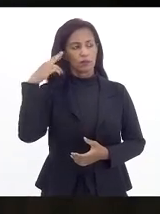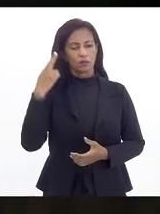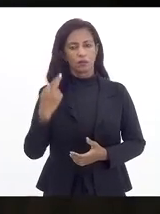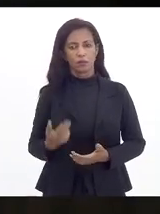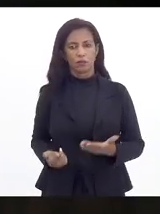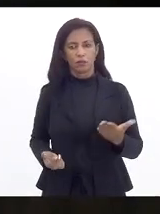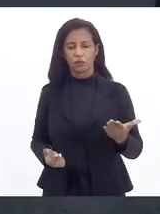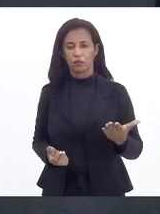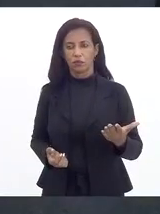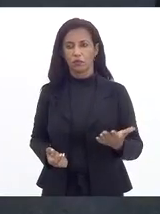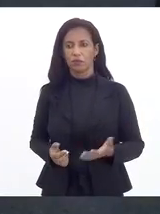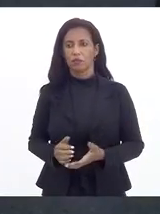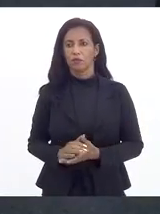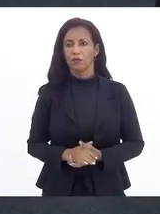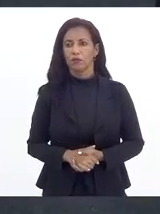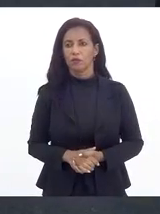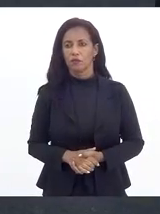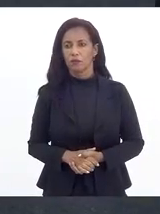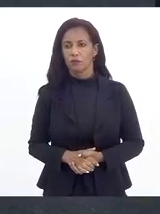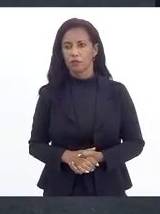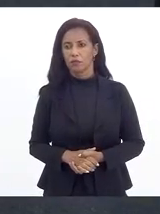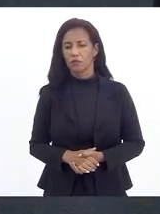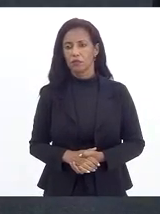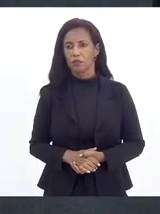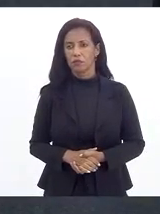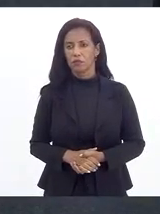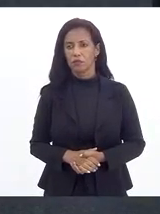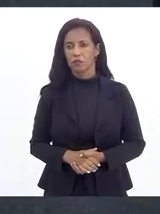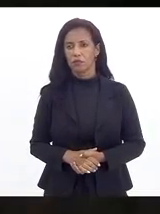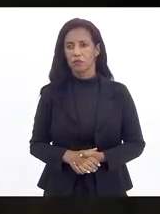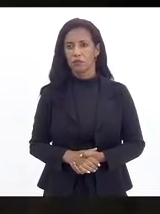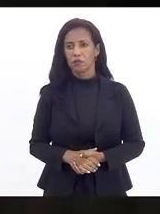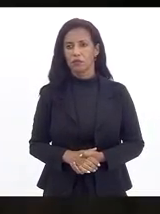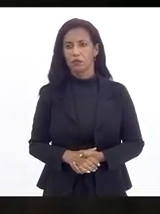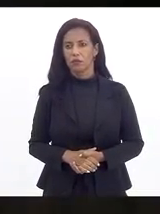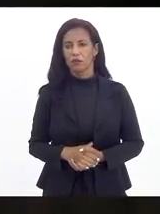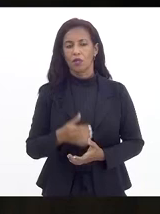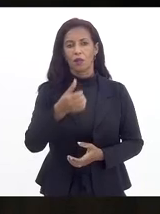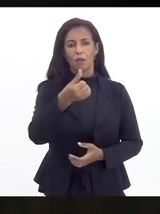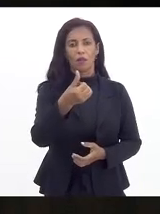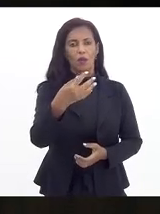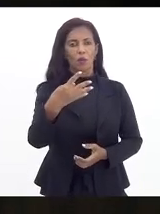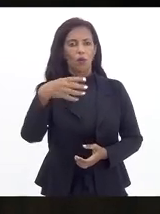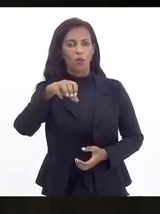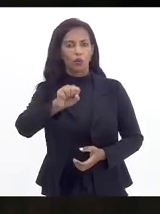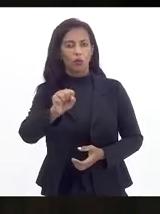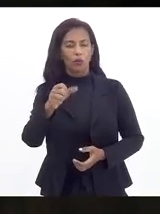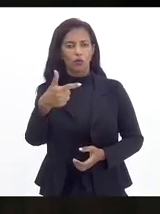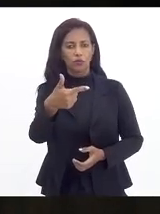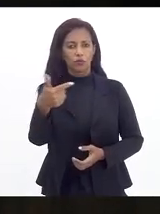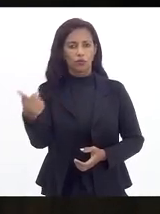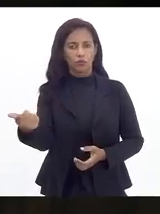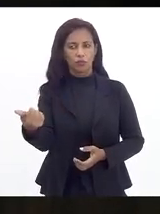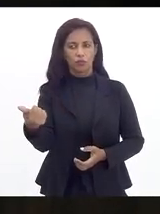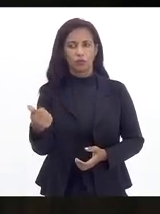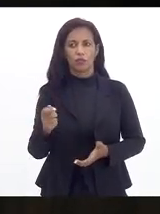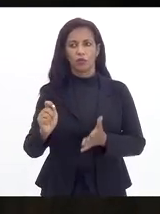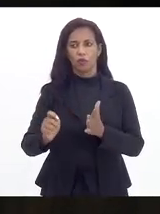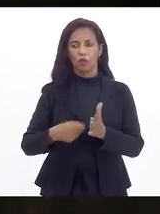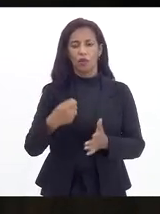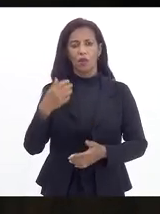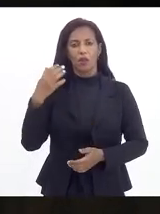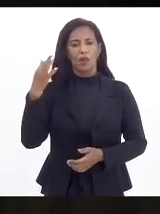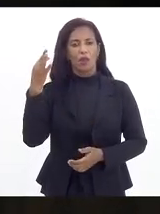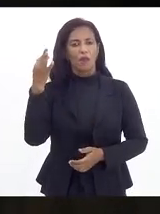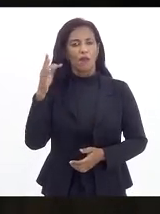Renata. Não, não, era com relação a outro projeto, só para eu... Projeto de resolução 648/21, de autoria da deputada